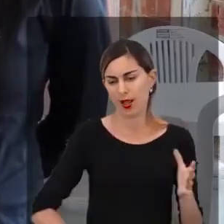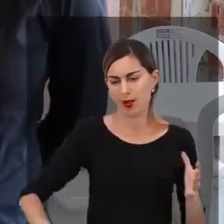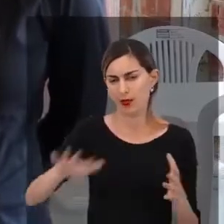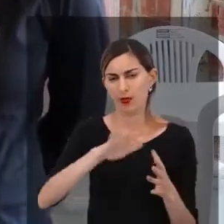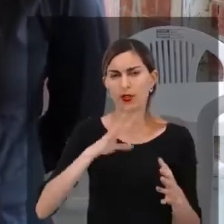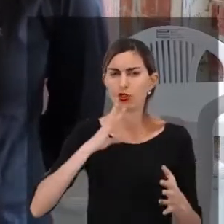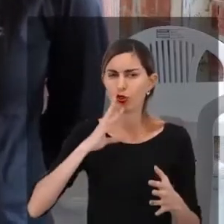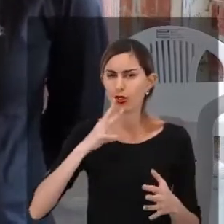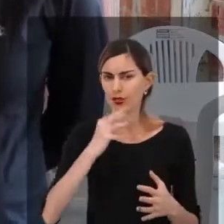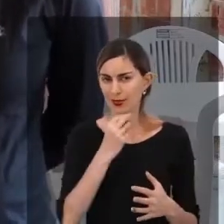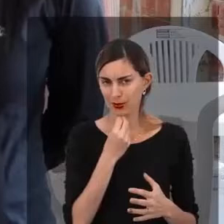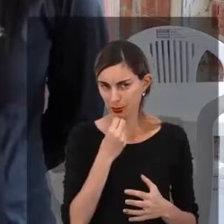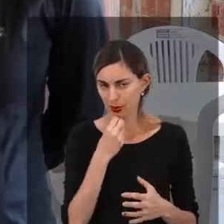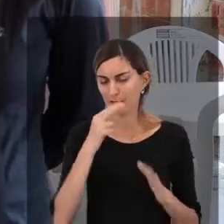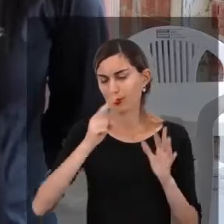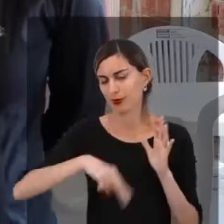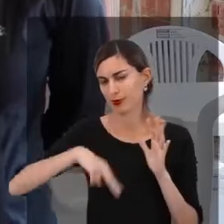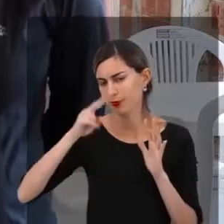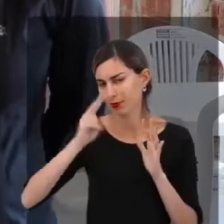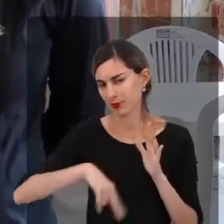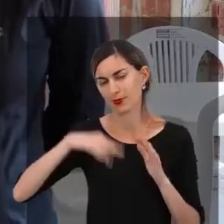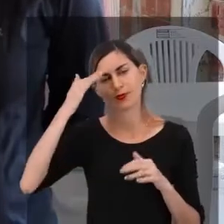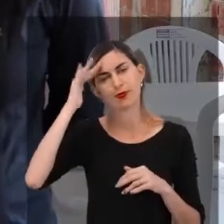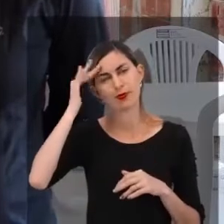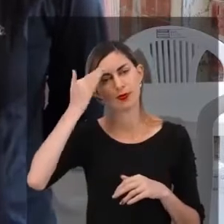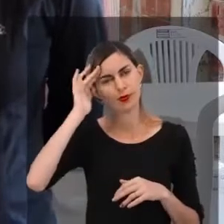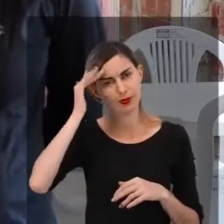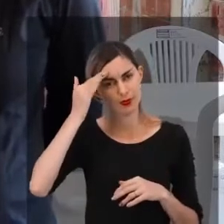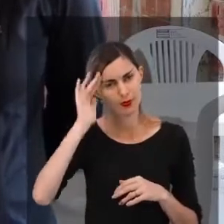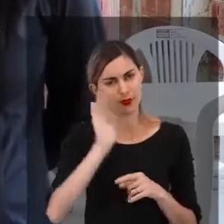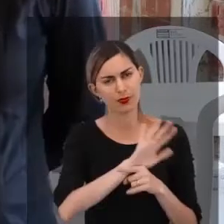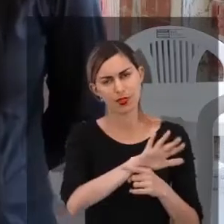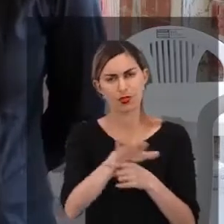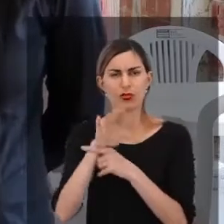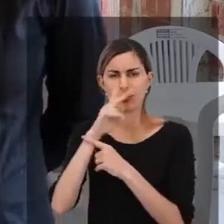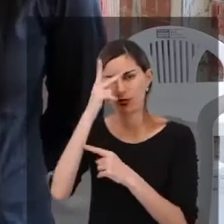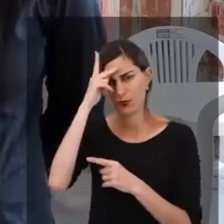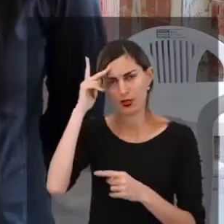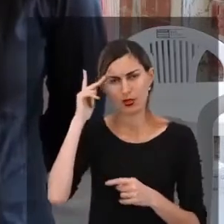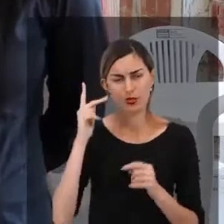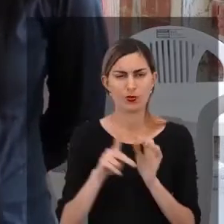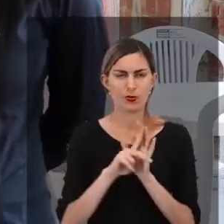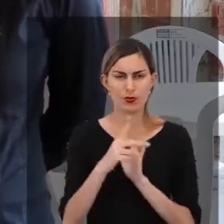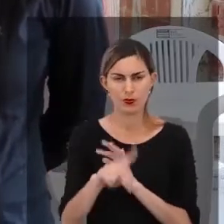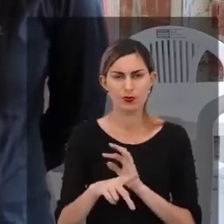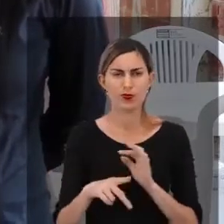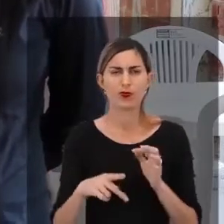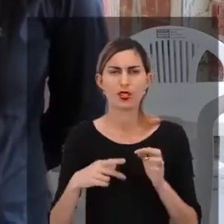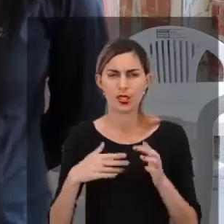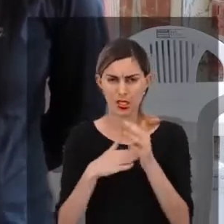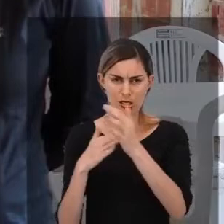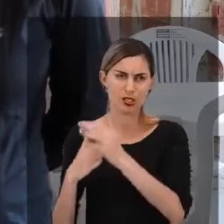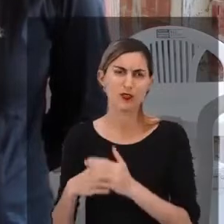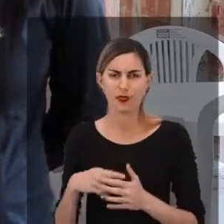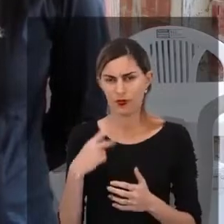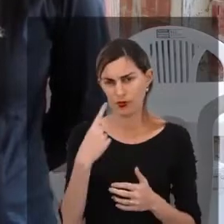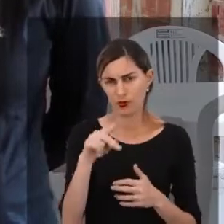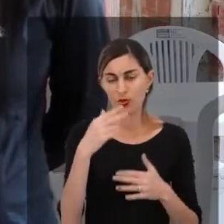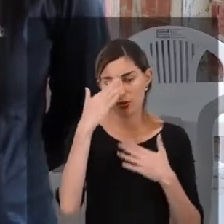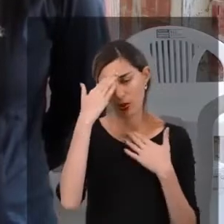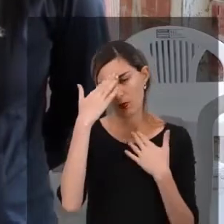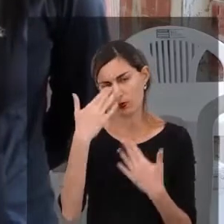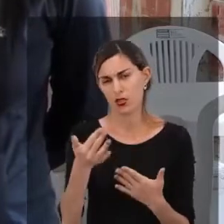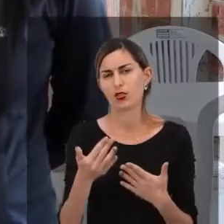é uma área do conhecimento em que ler, entender e ajudar pessoas a mudar comportamento. Esse é o desafio